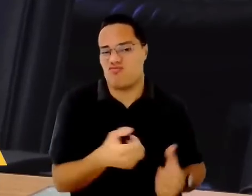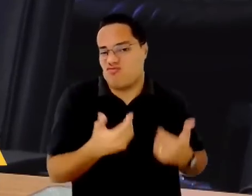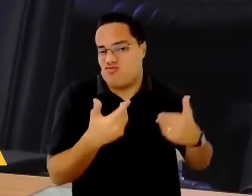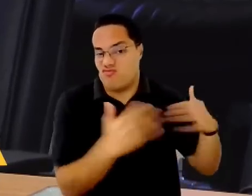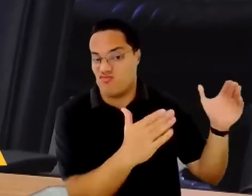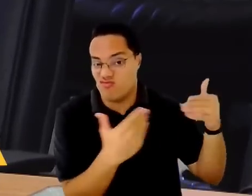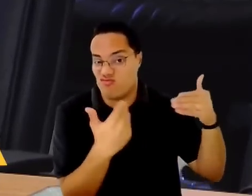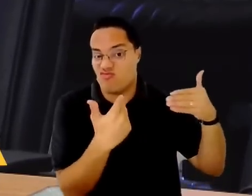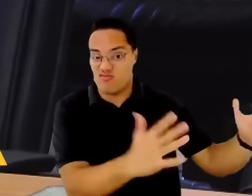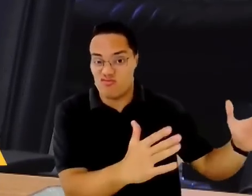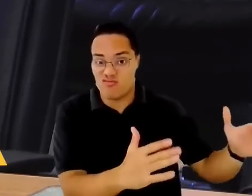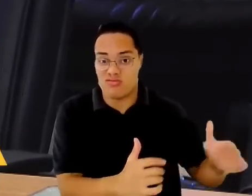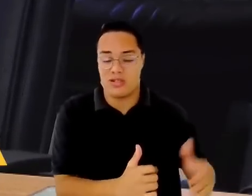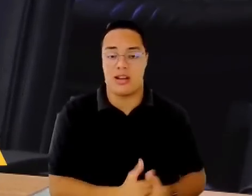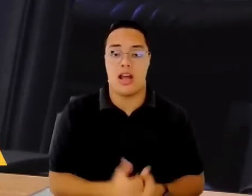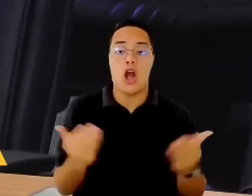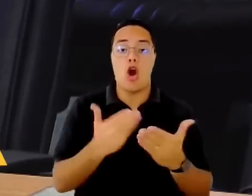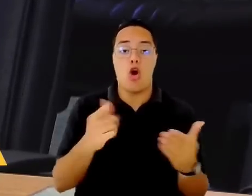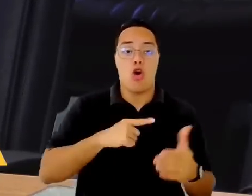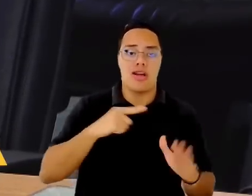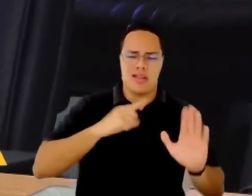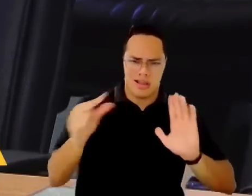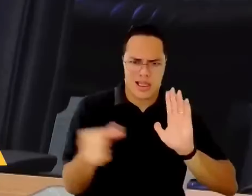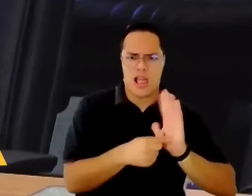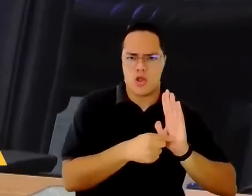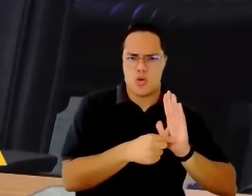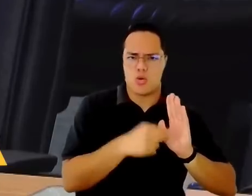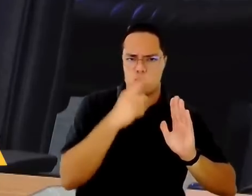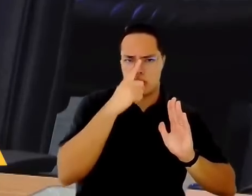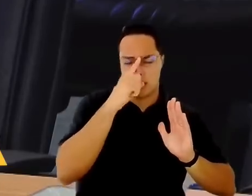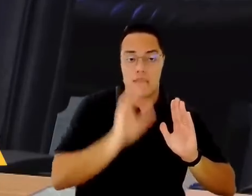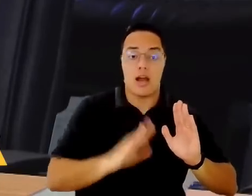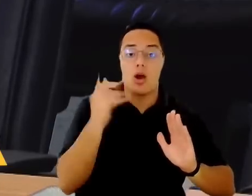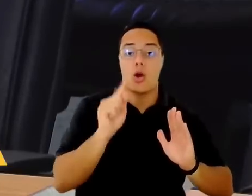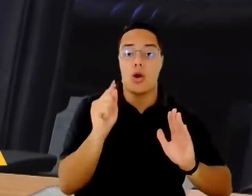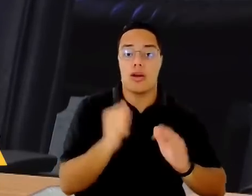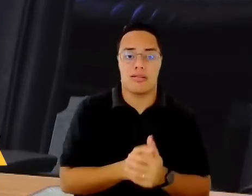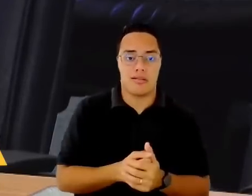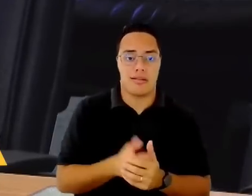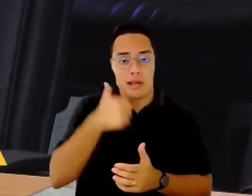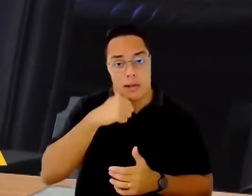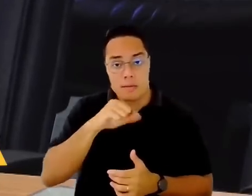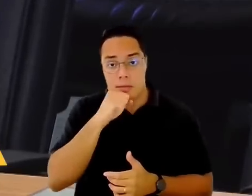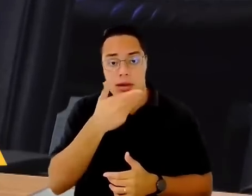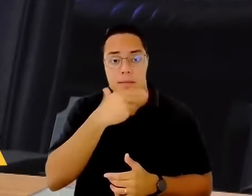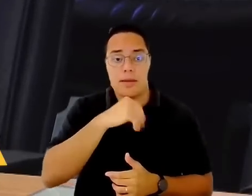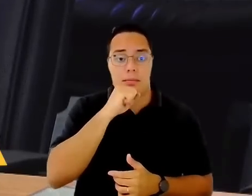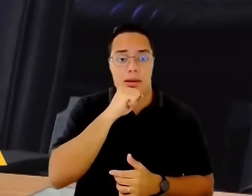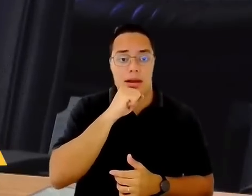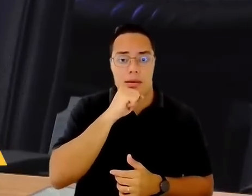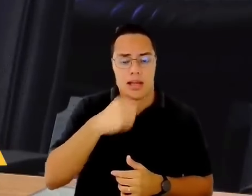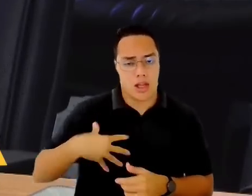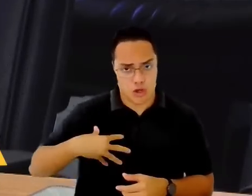muitas mães e pais ou famílias estão deixando seus filhos saírem crianças